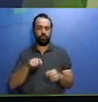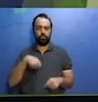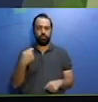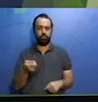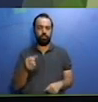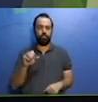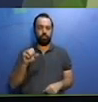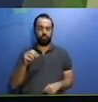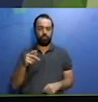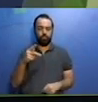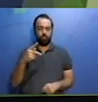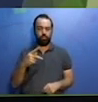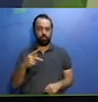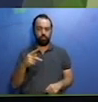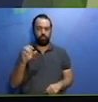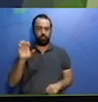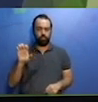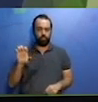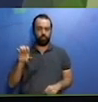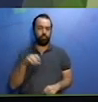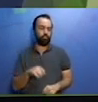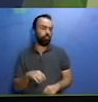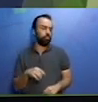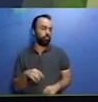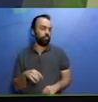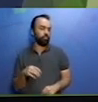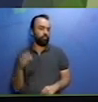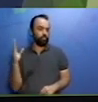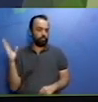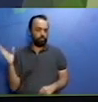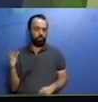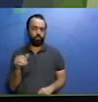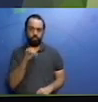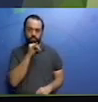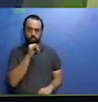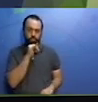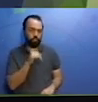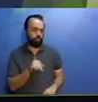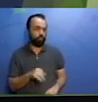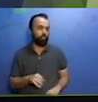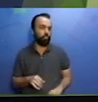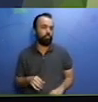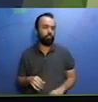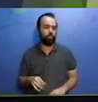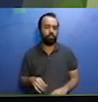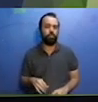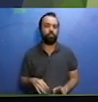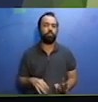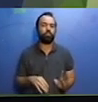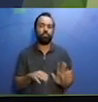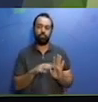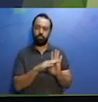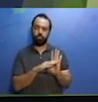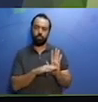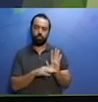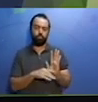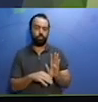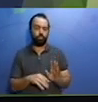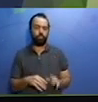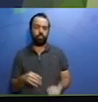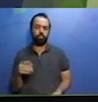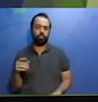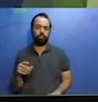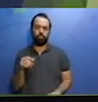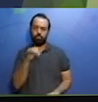do petróleo, como a gasolina, o querosene e o óleo diesel. A separação de componentes de um perfume, por